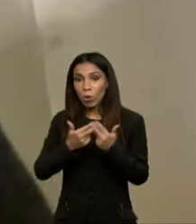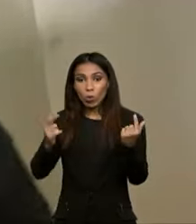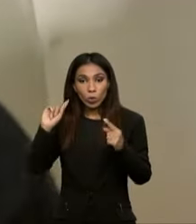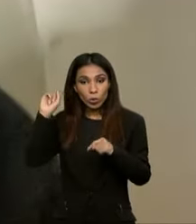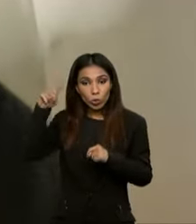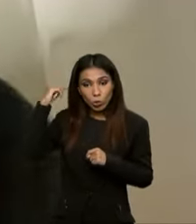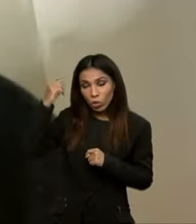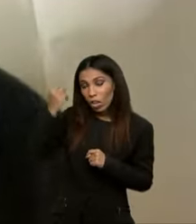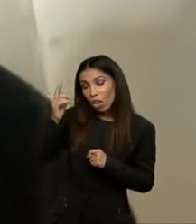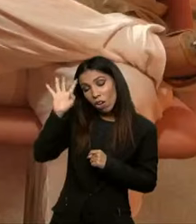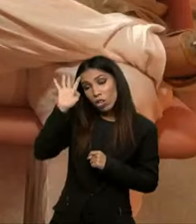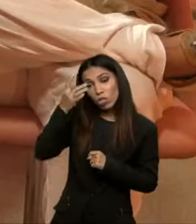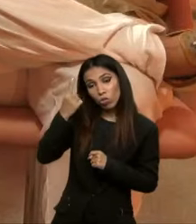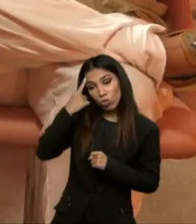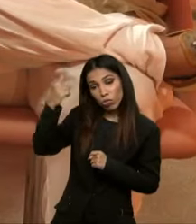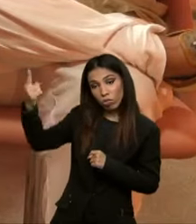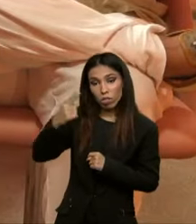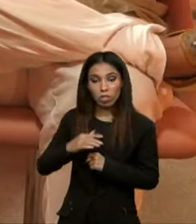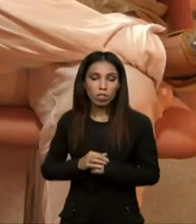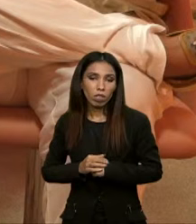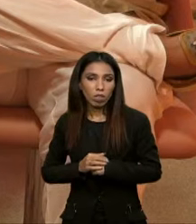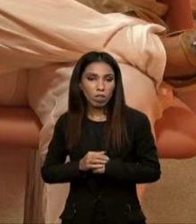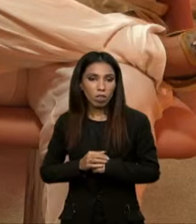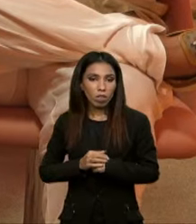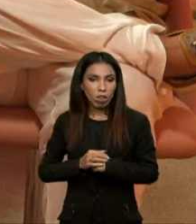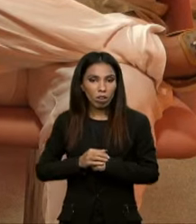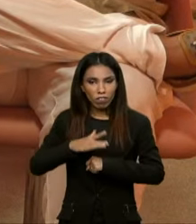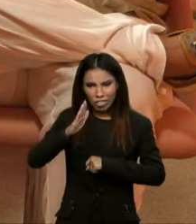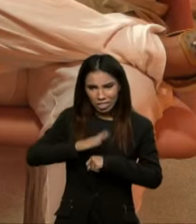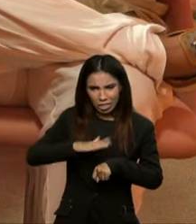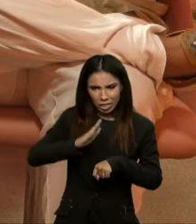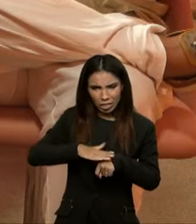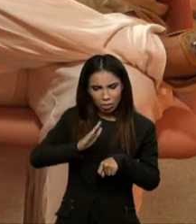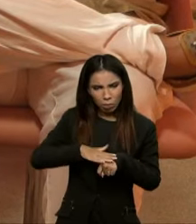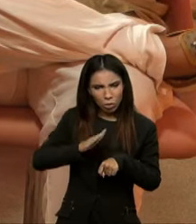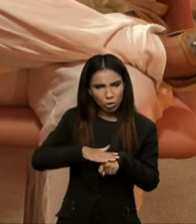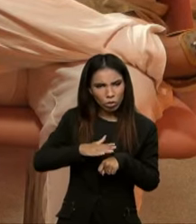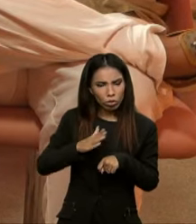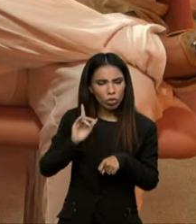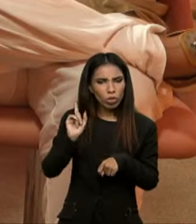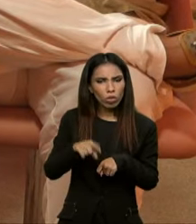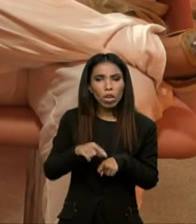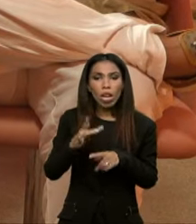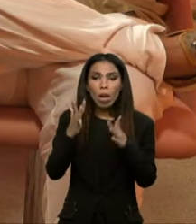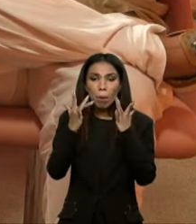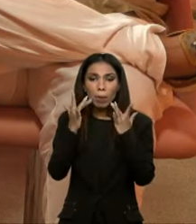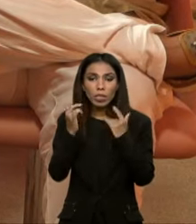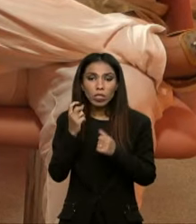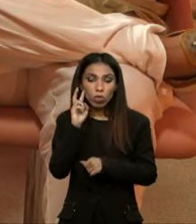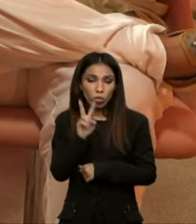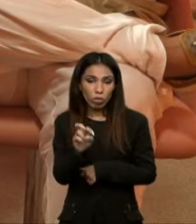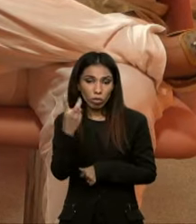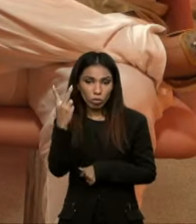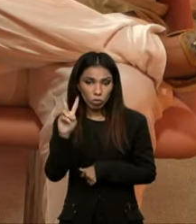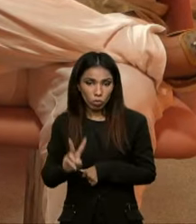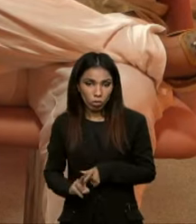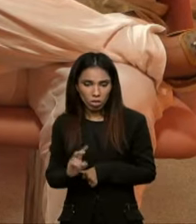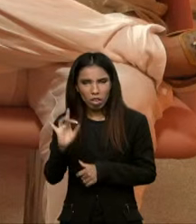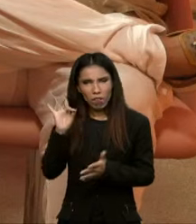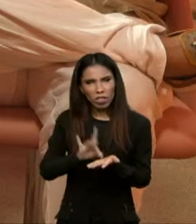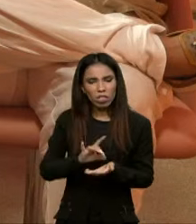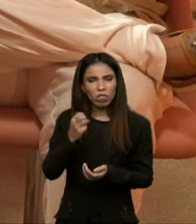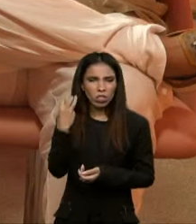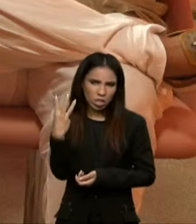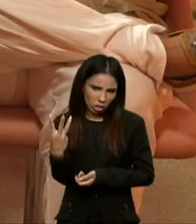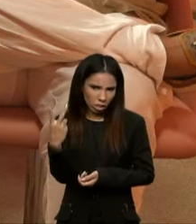eu resolvi inventar. Mas um sonho que você construiu, essa peça eu vi 2 vezes, aliás, acho que eu vi 3, não sei,